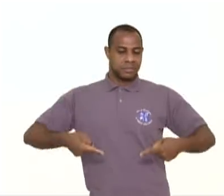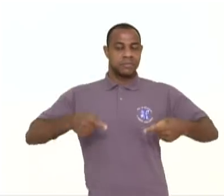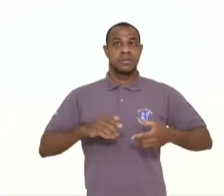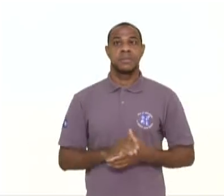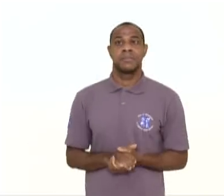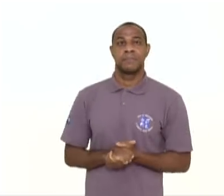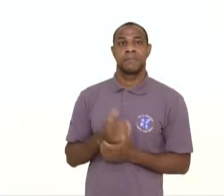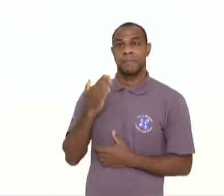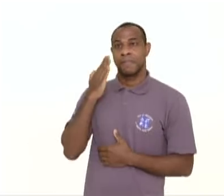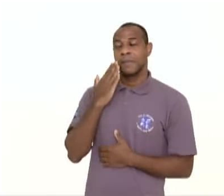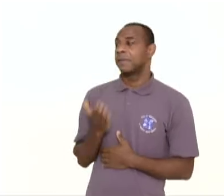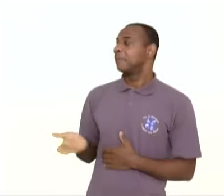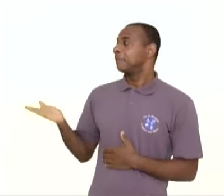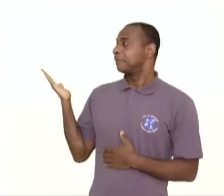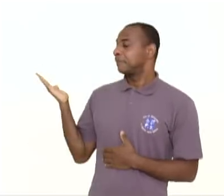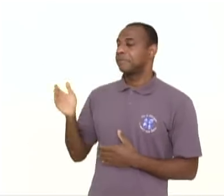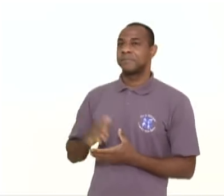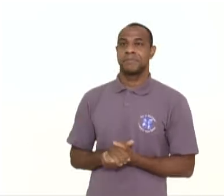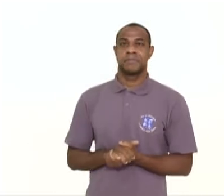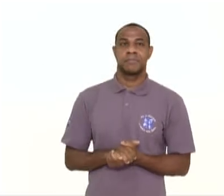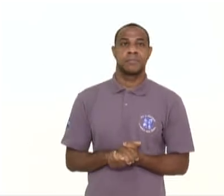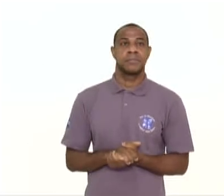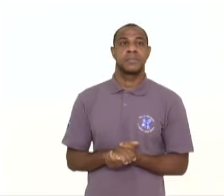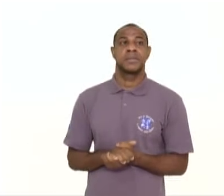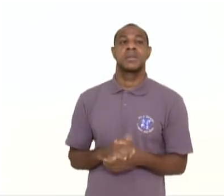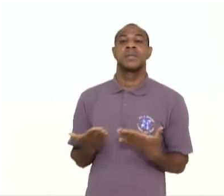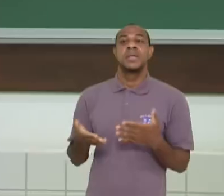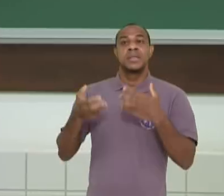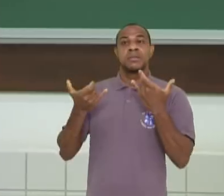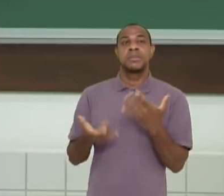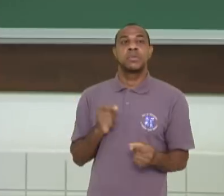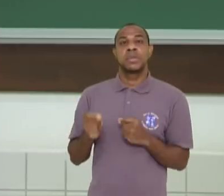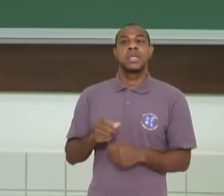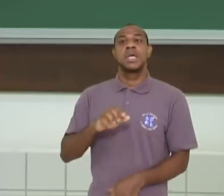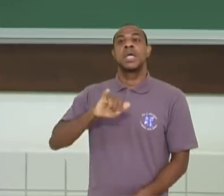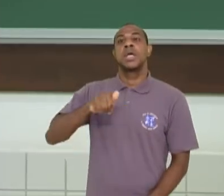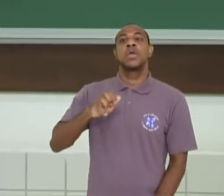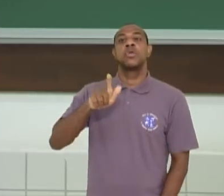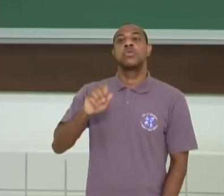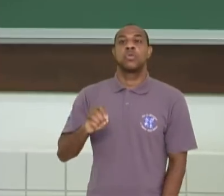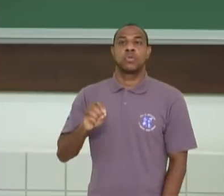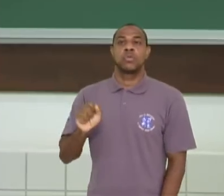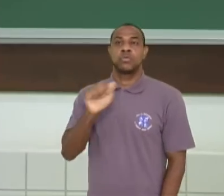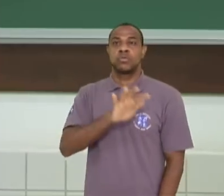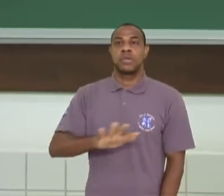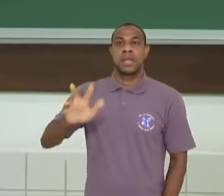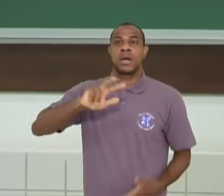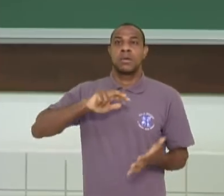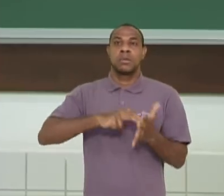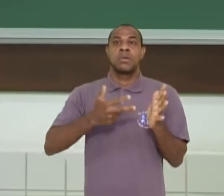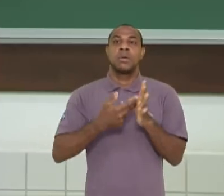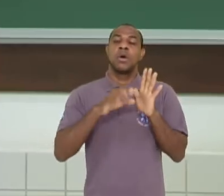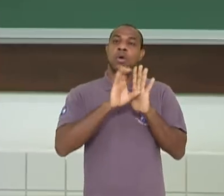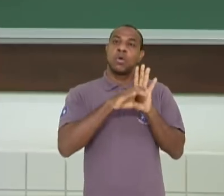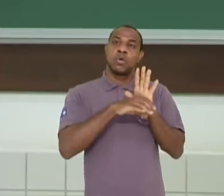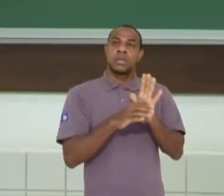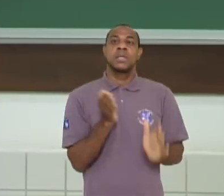uma definição de Geraldo Chechel, que ele fala sobre o jogo no contexto geral, né? Então ali entrou o jogo em